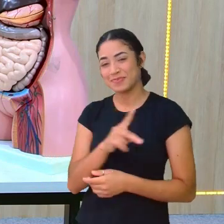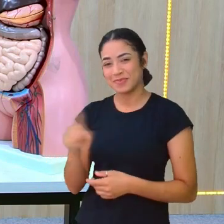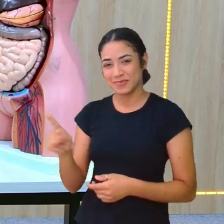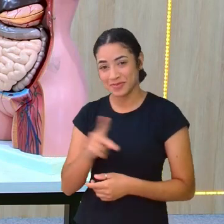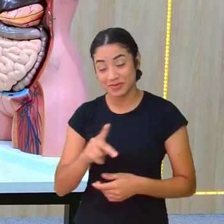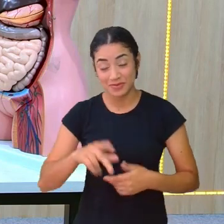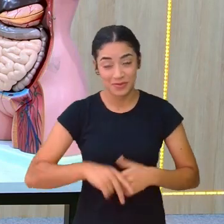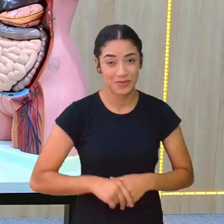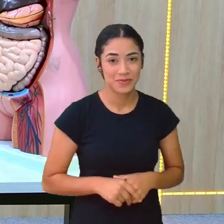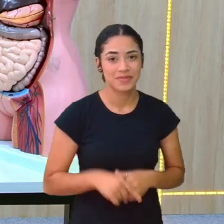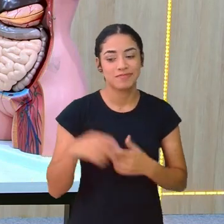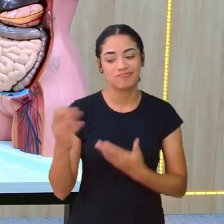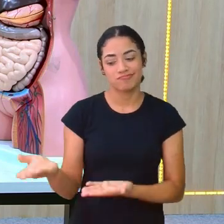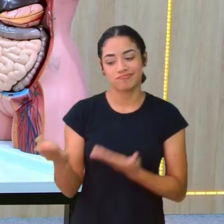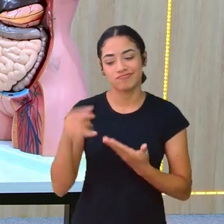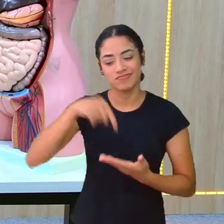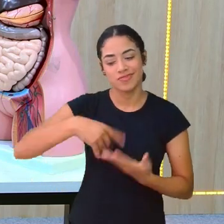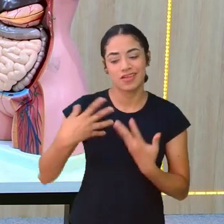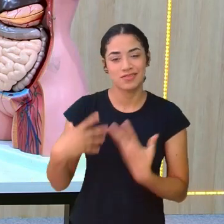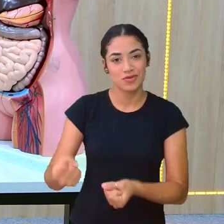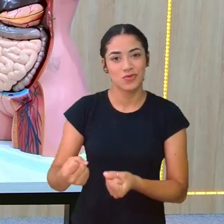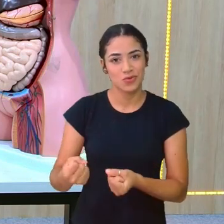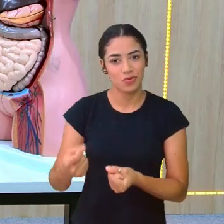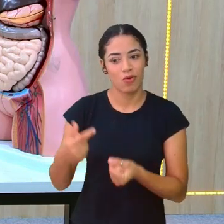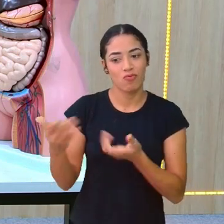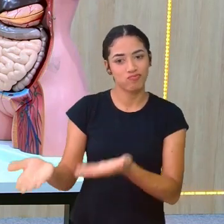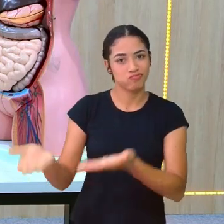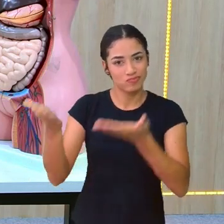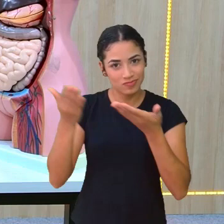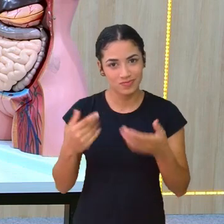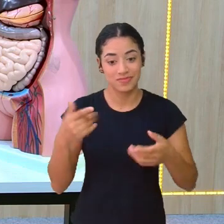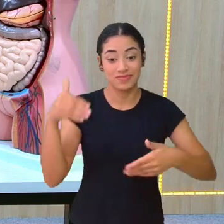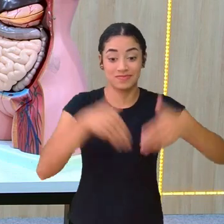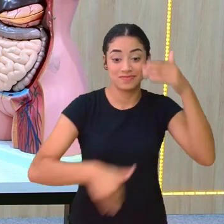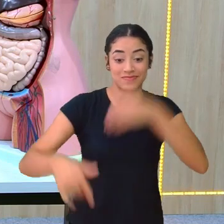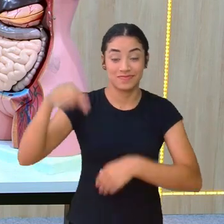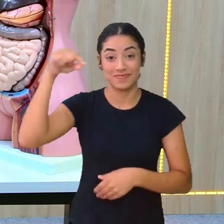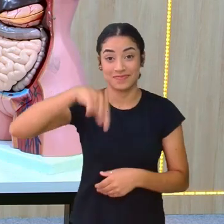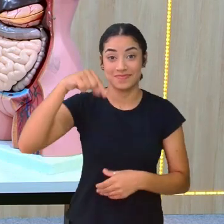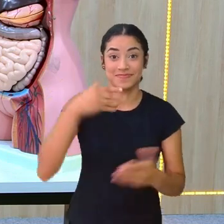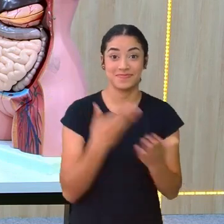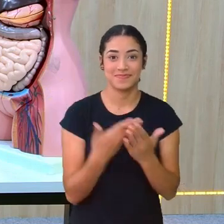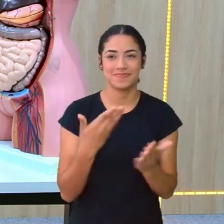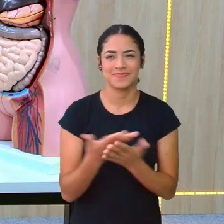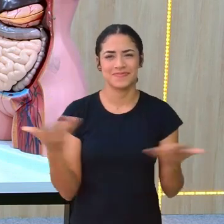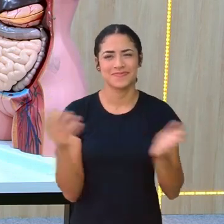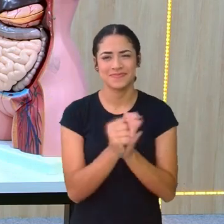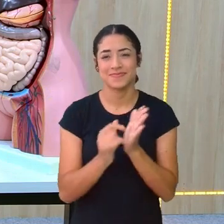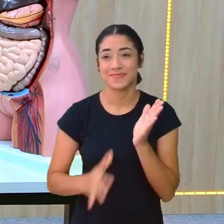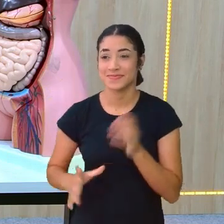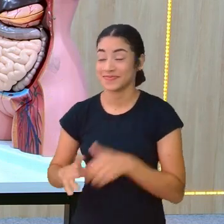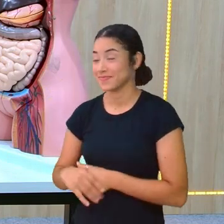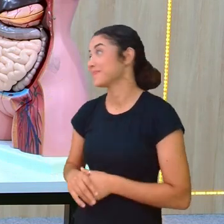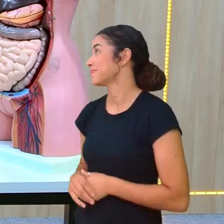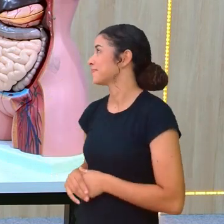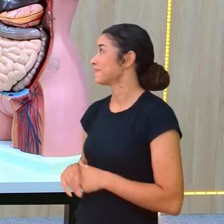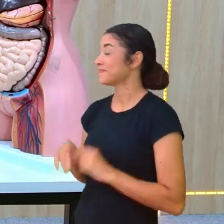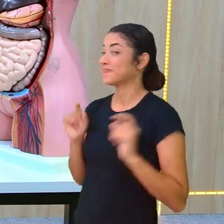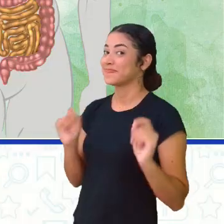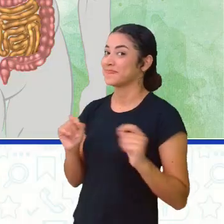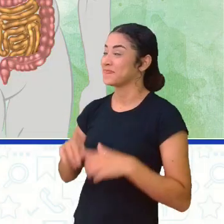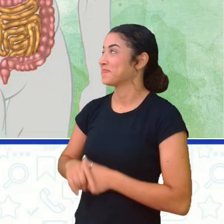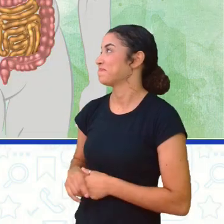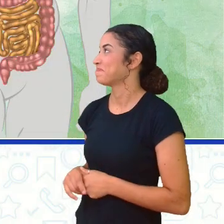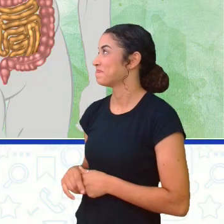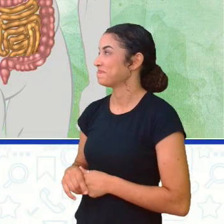Adriana, né, de ter vindo aqui, aceitado o convite de vir participar da nossa aula. E vamos para a nossa tarefa. Olha qual é a tarefa que eu estou dando aqui